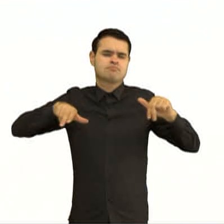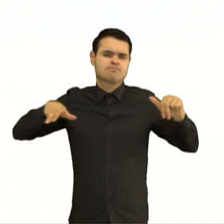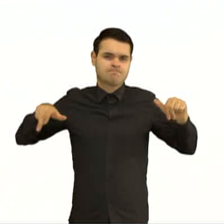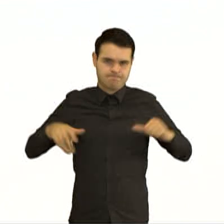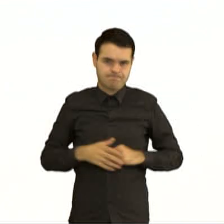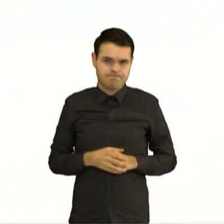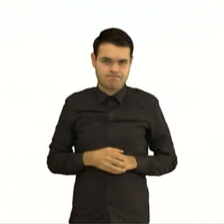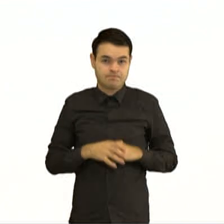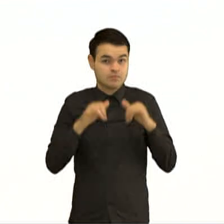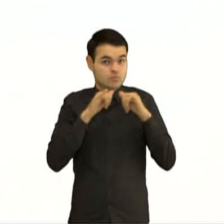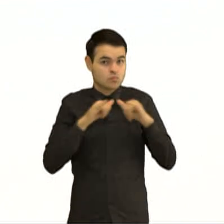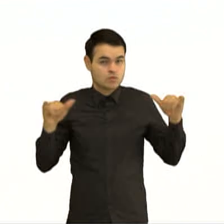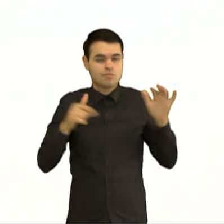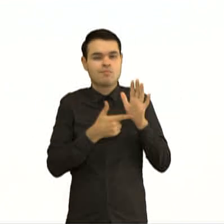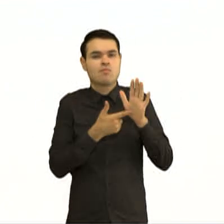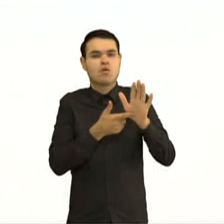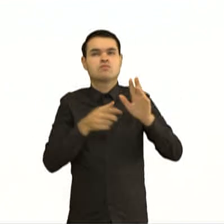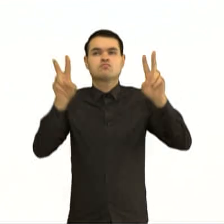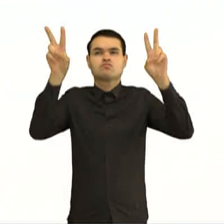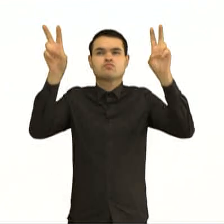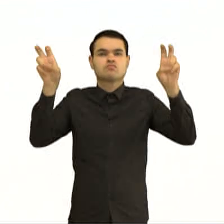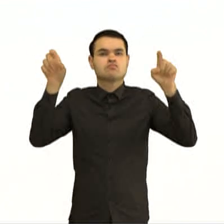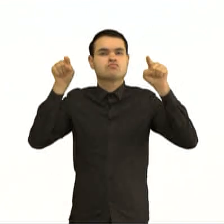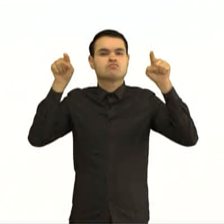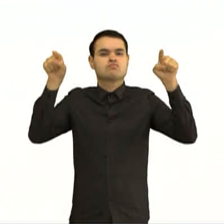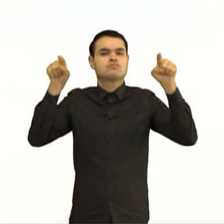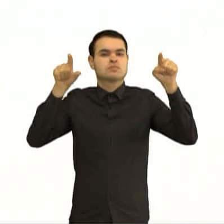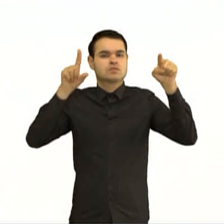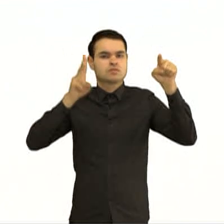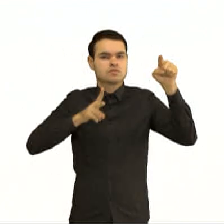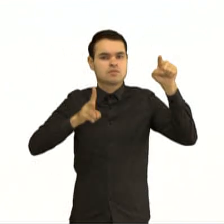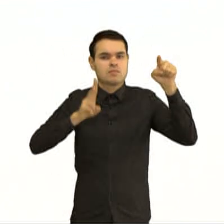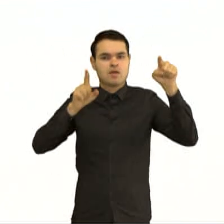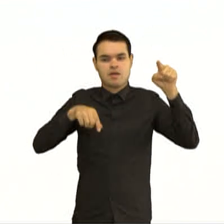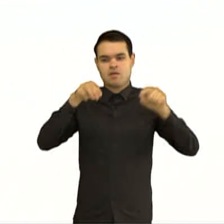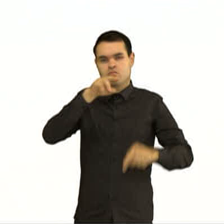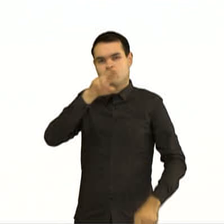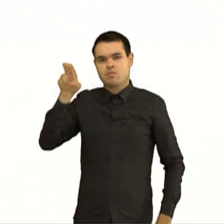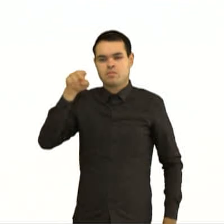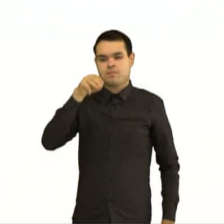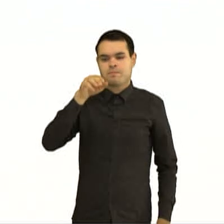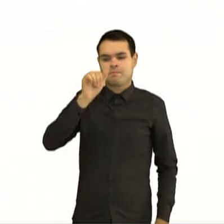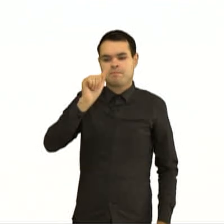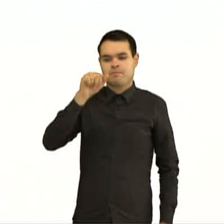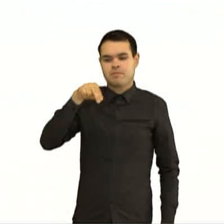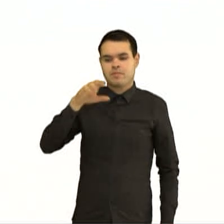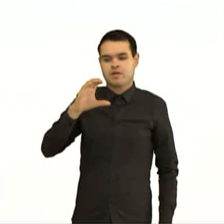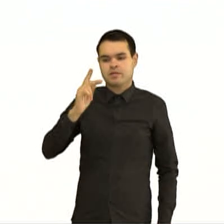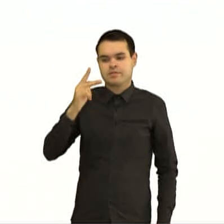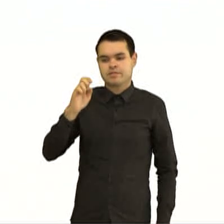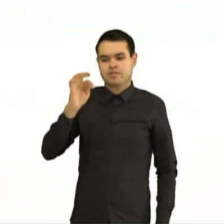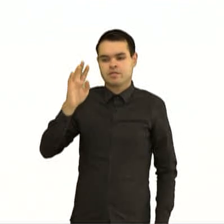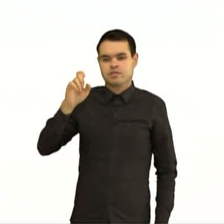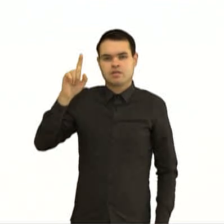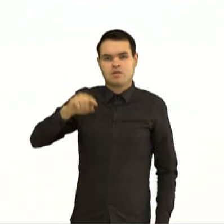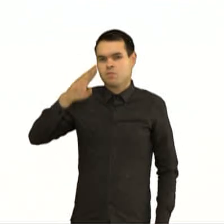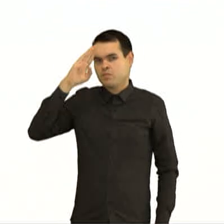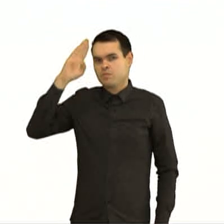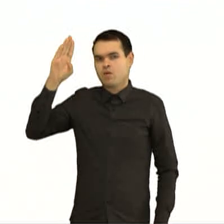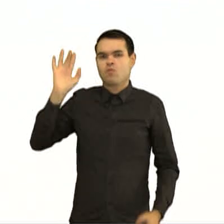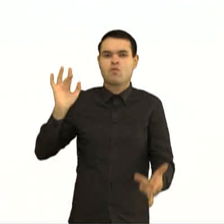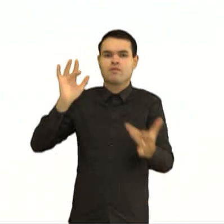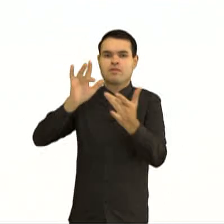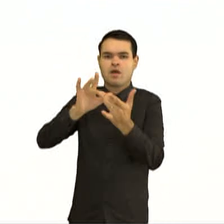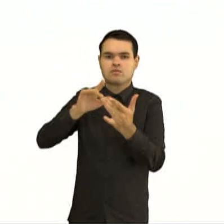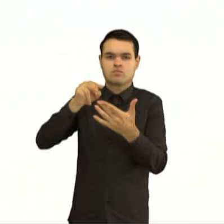A notícia apresenta o título, que a gente também chama de manchete, é o principal contato do leitor com o texto